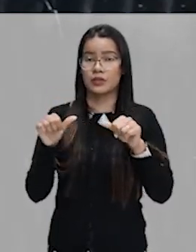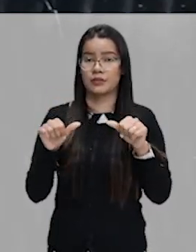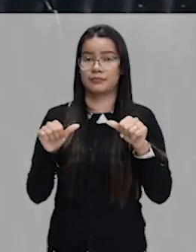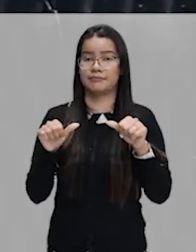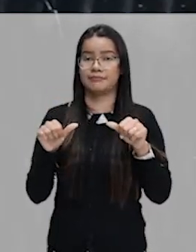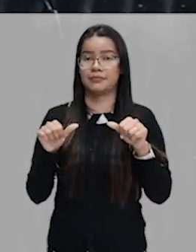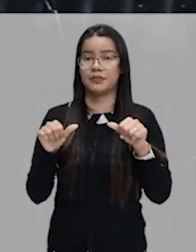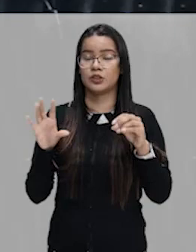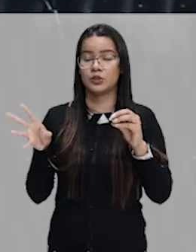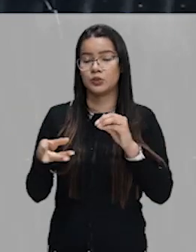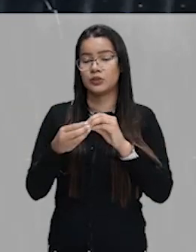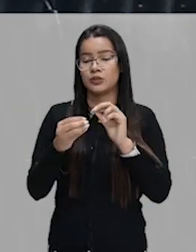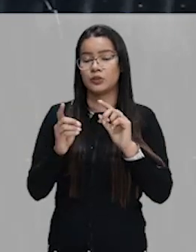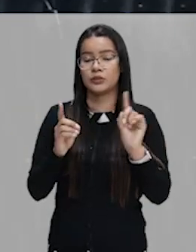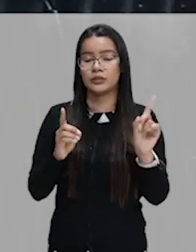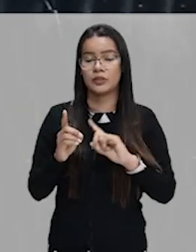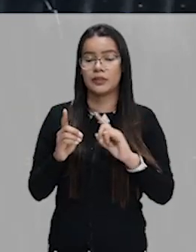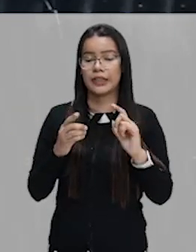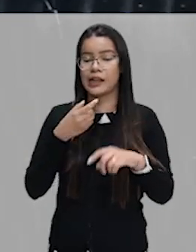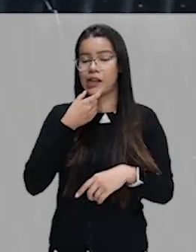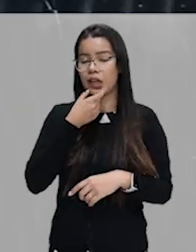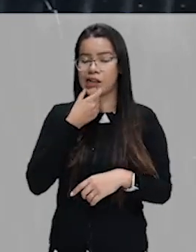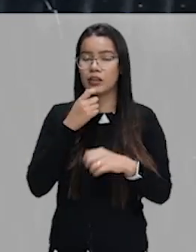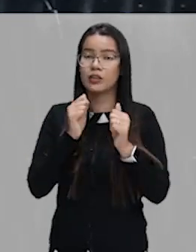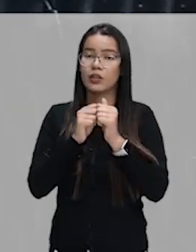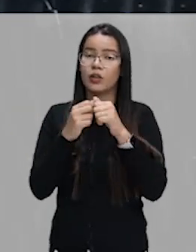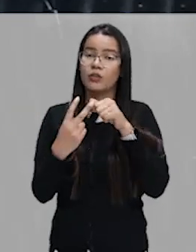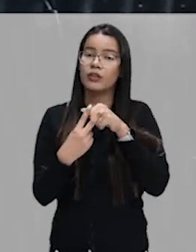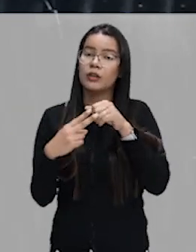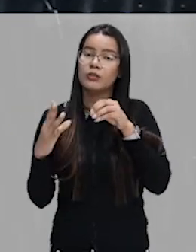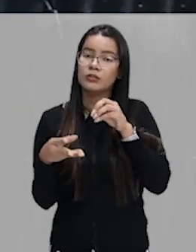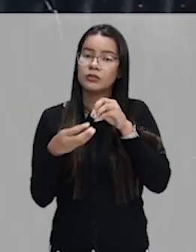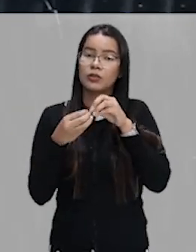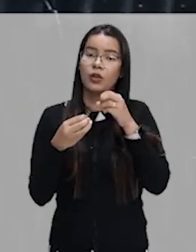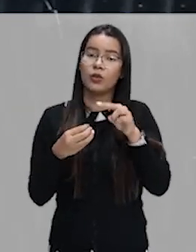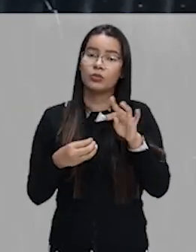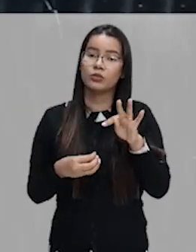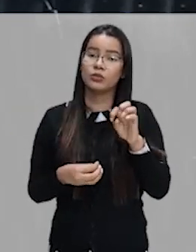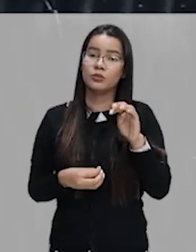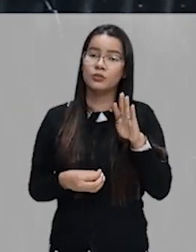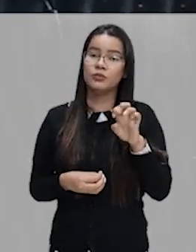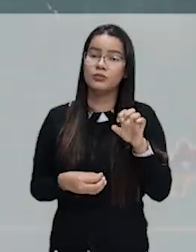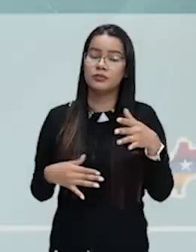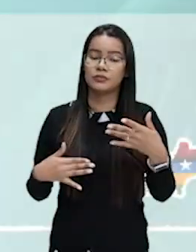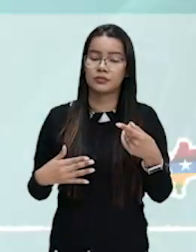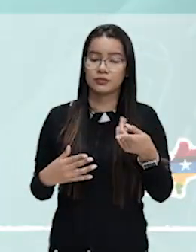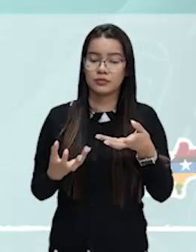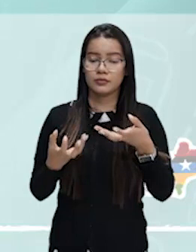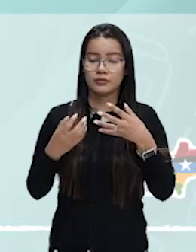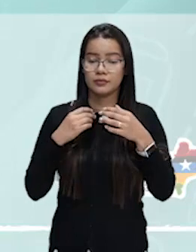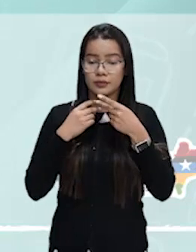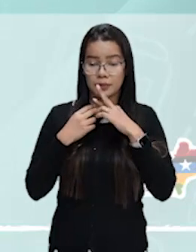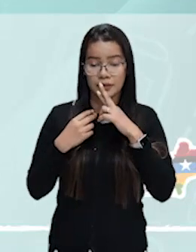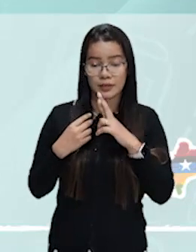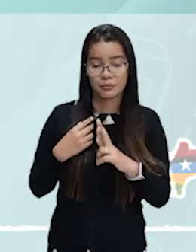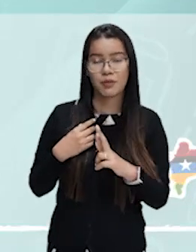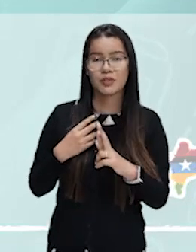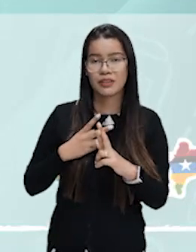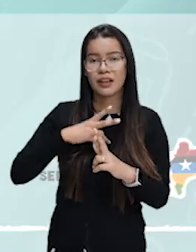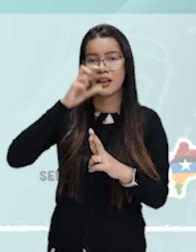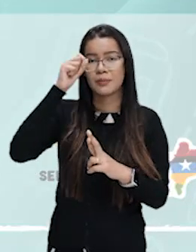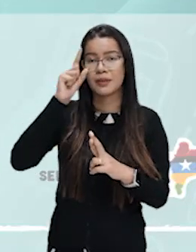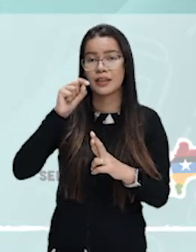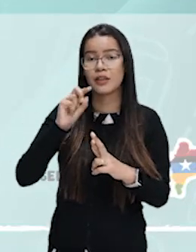o não em inglês com o verbo auxiliar ou o verbo to be. Quando você quer dar respostas curtas, que